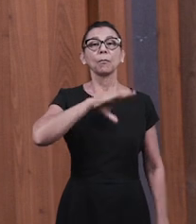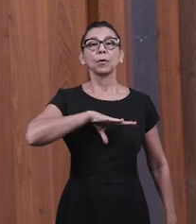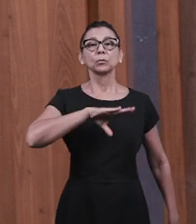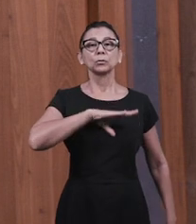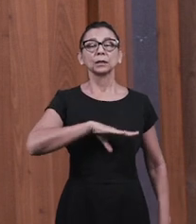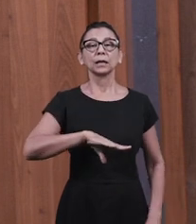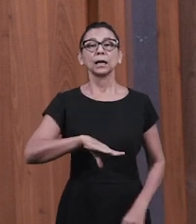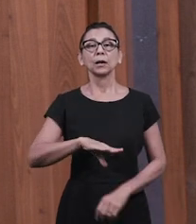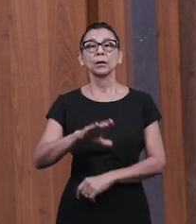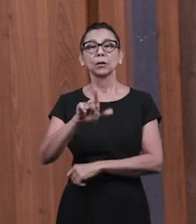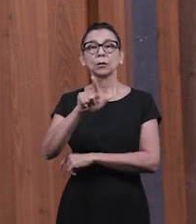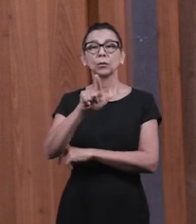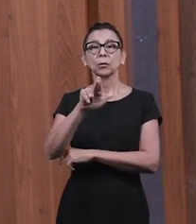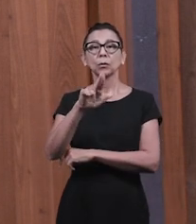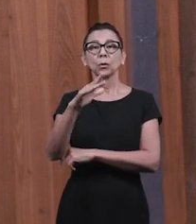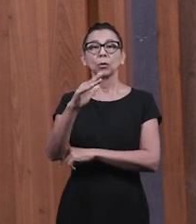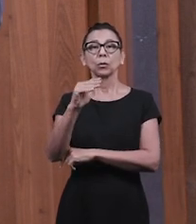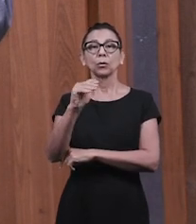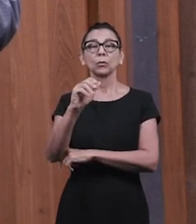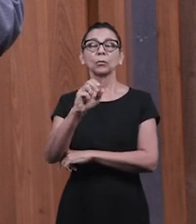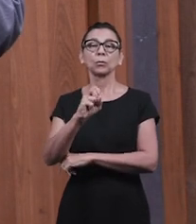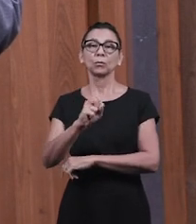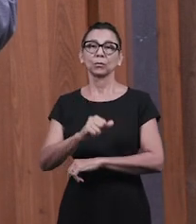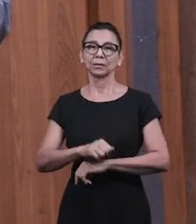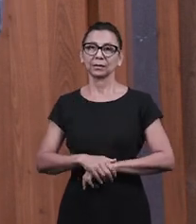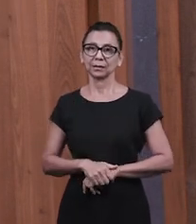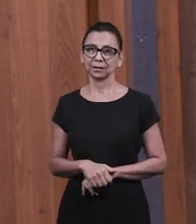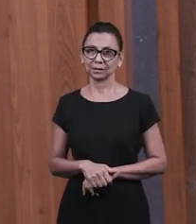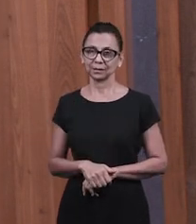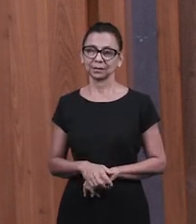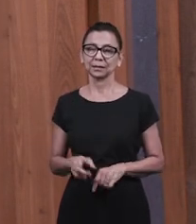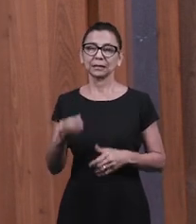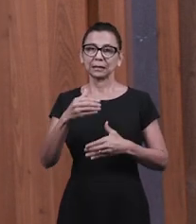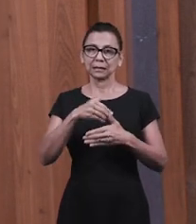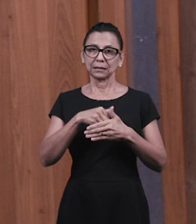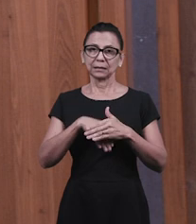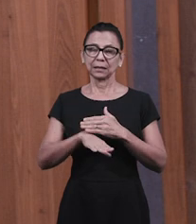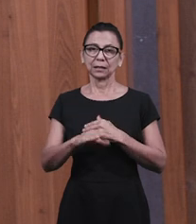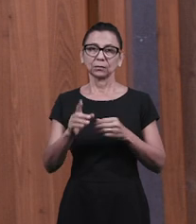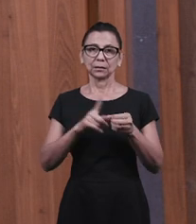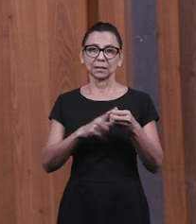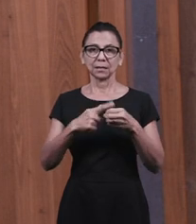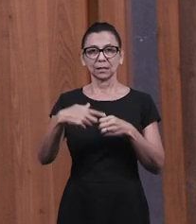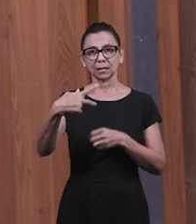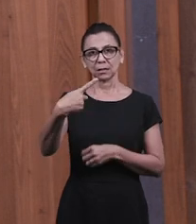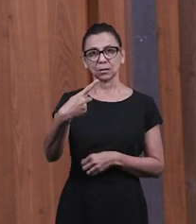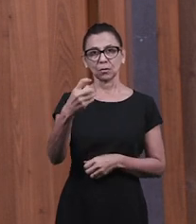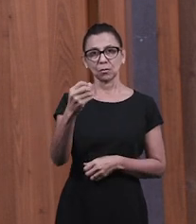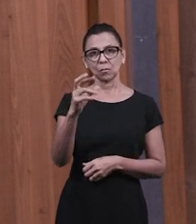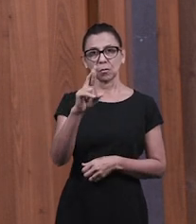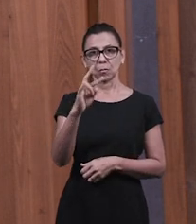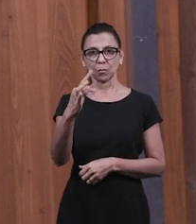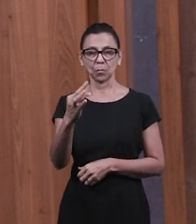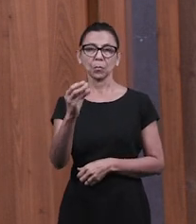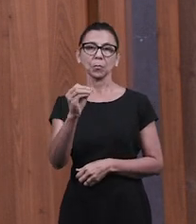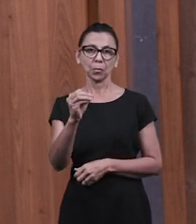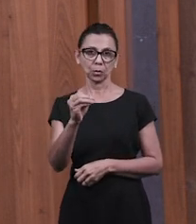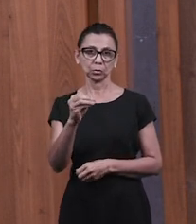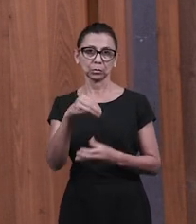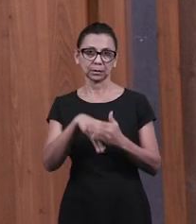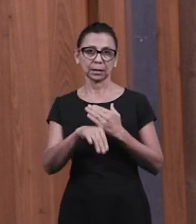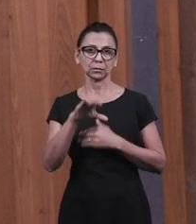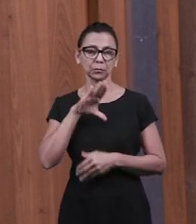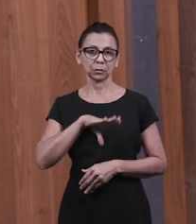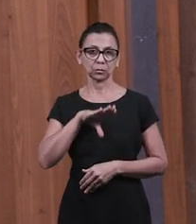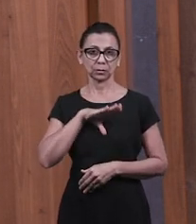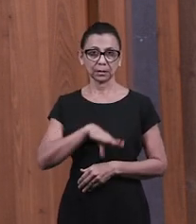irmão Lucas. O Lucas é da classe de intermediários da Igreja de Porto também, e o Lucas vai contar para nós como